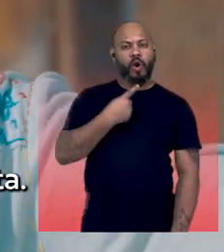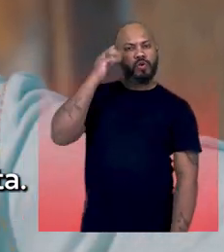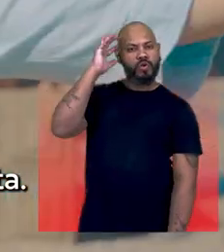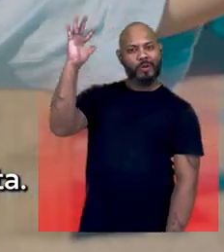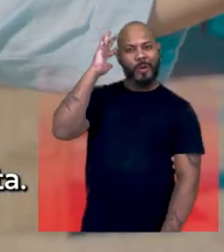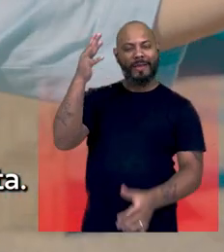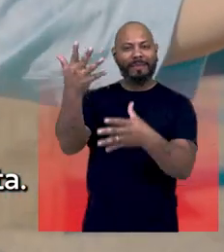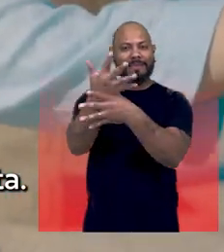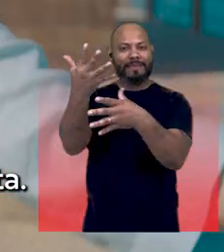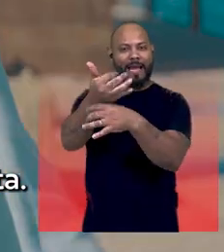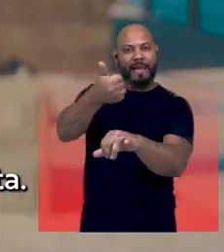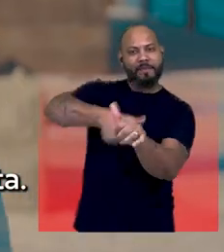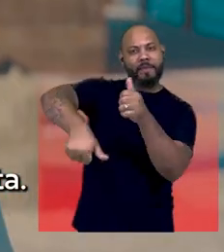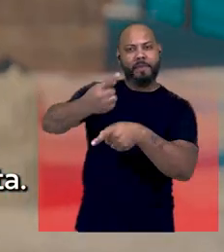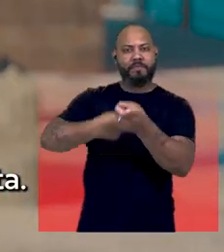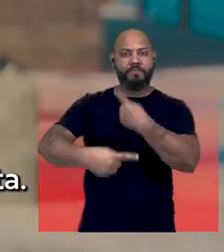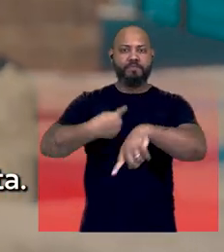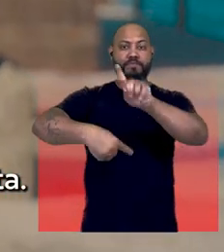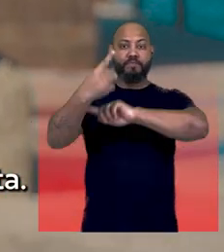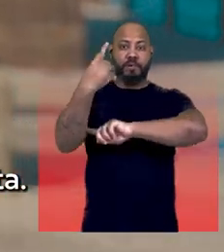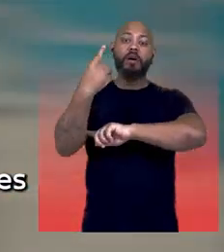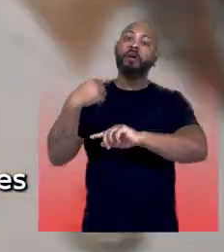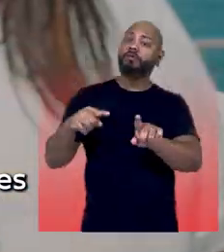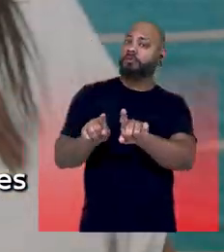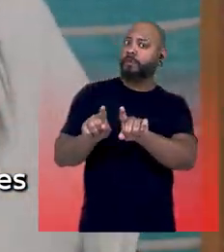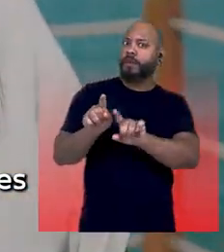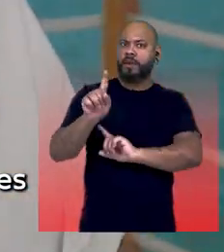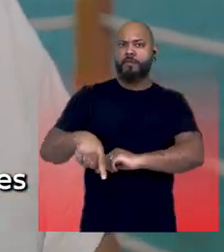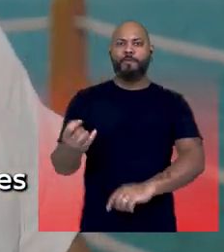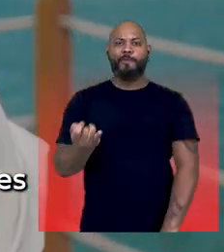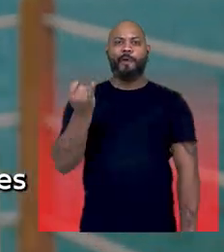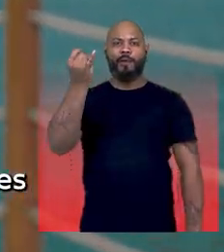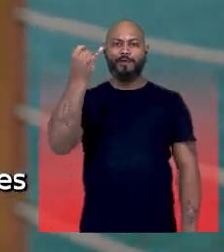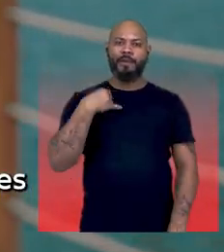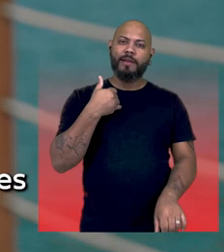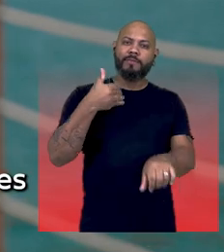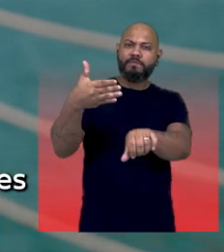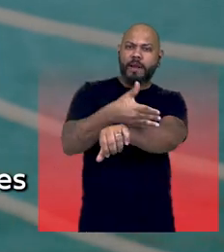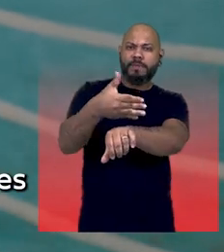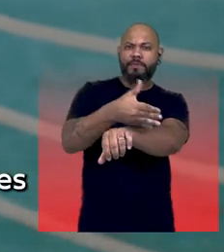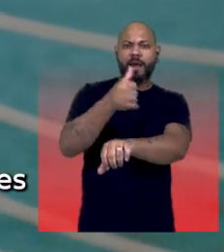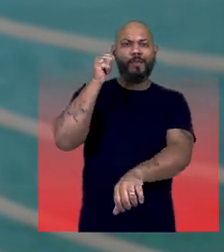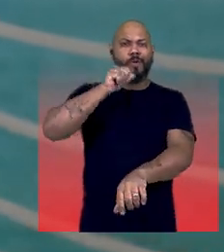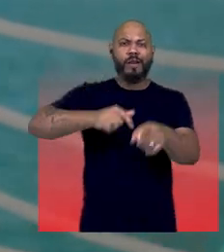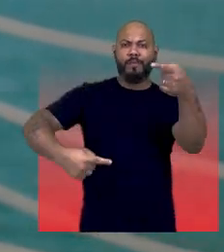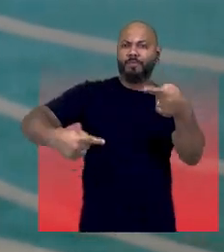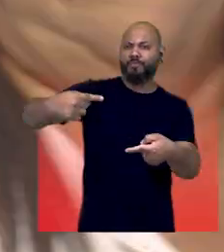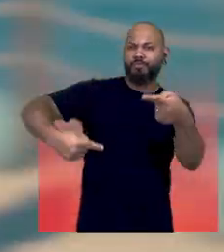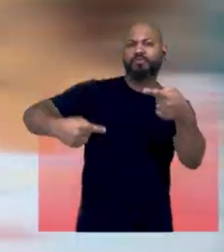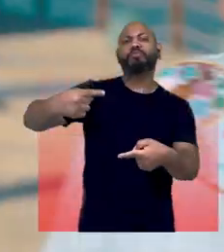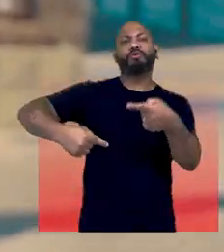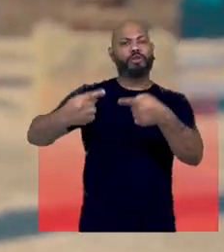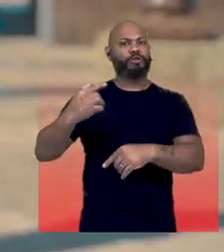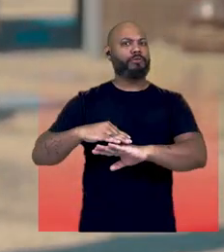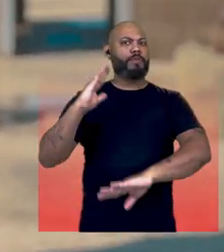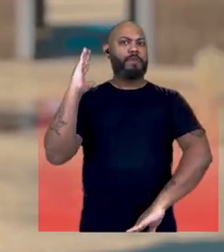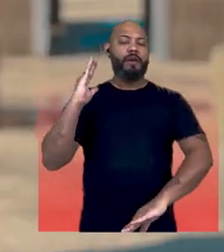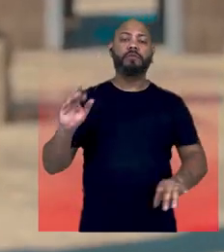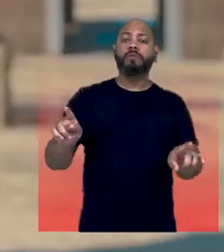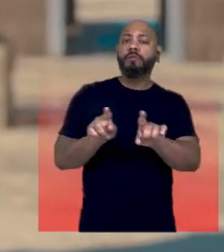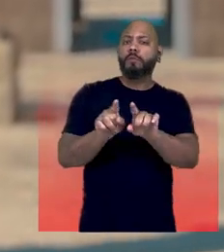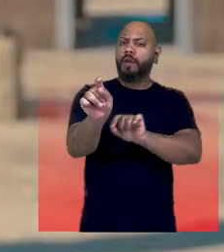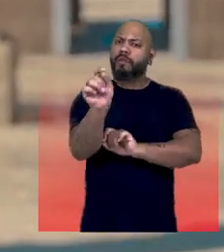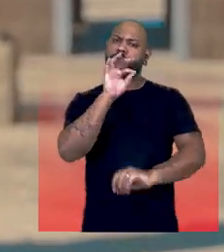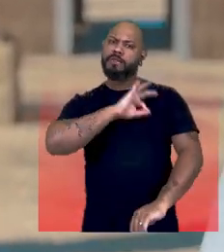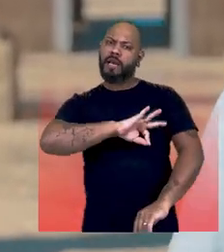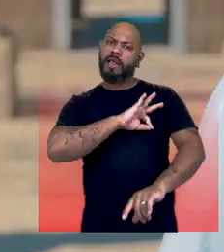É com os nossos sonhos que uma cidade se reinventa. Nunca foi tão importante a participação das mulheres na política como agora. Devemos exigir